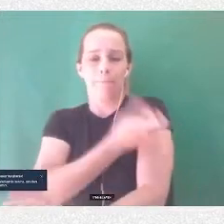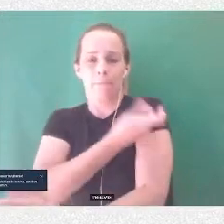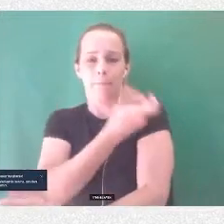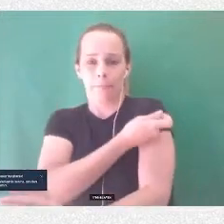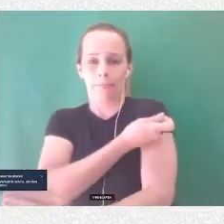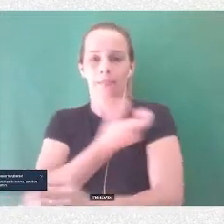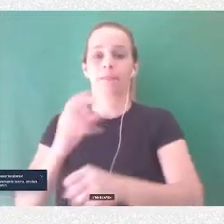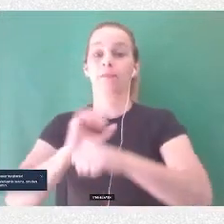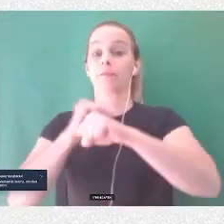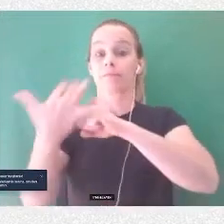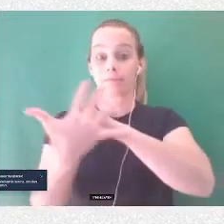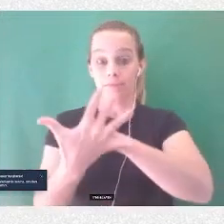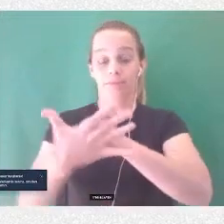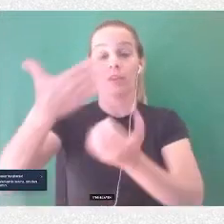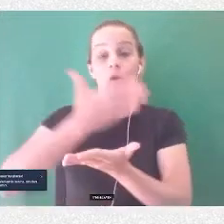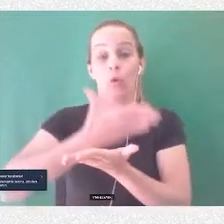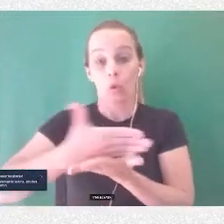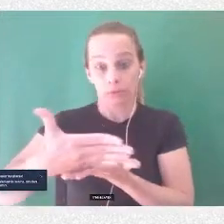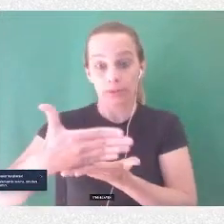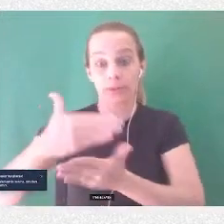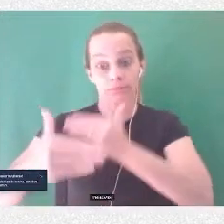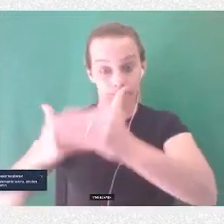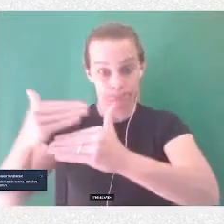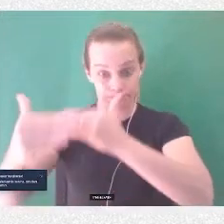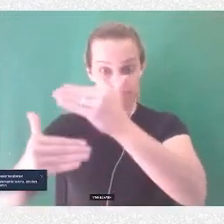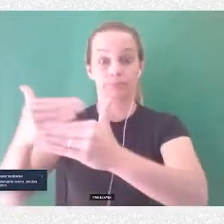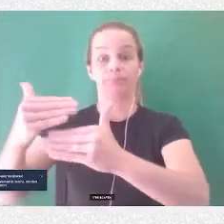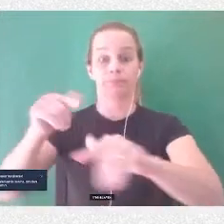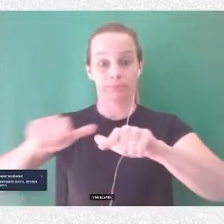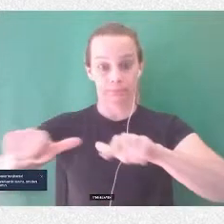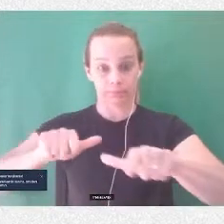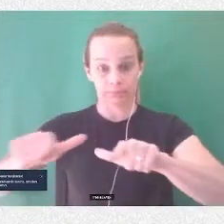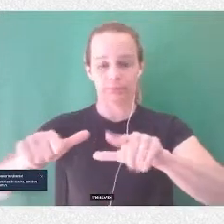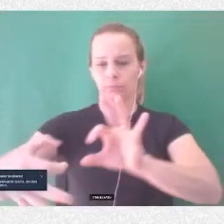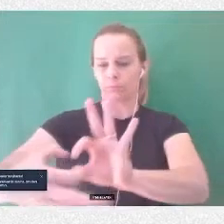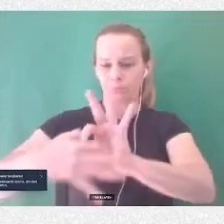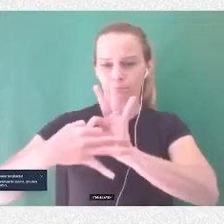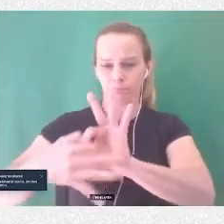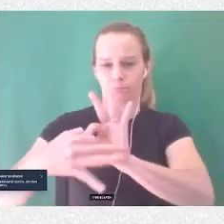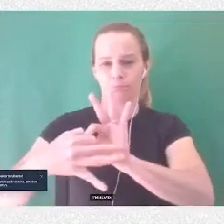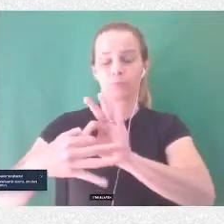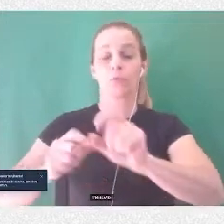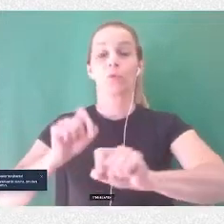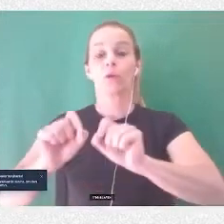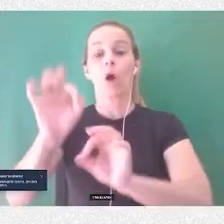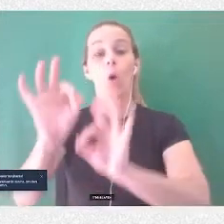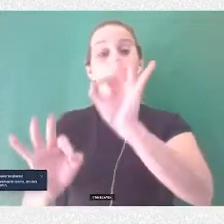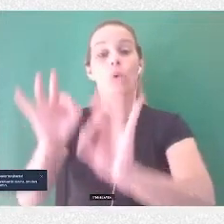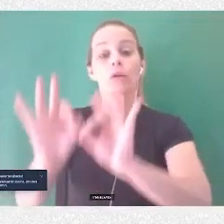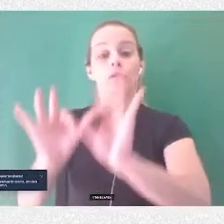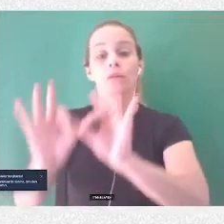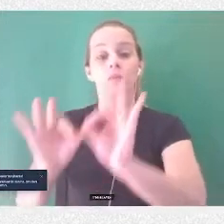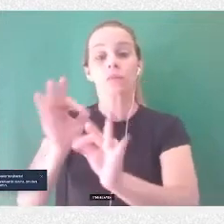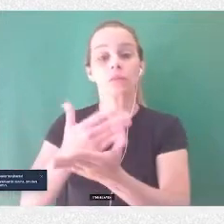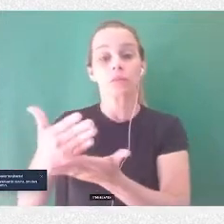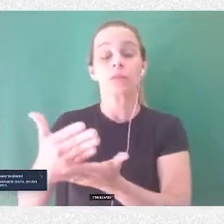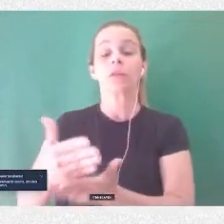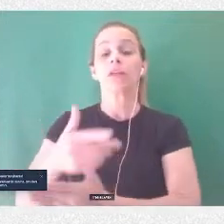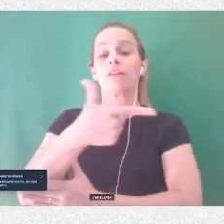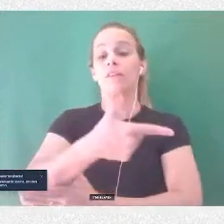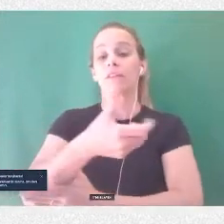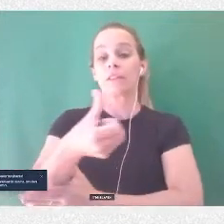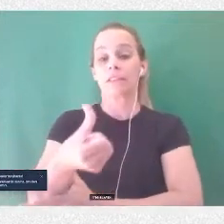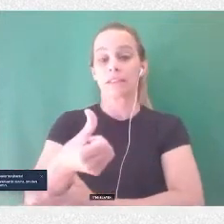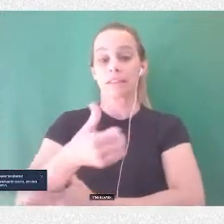Covid-19. Iniciamos esse processo atrelado à organização do estudo no dia 26 de agosto e